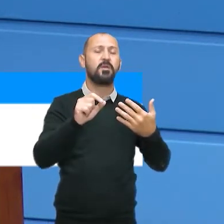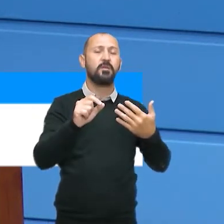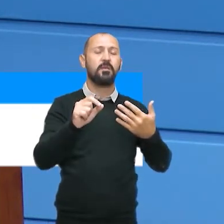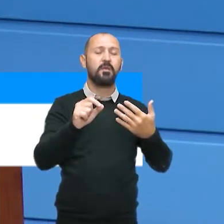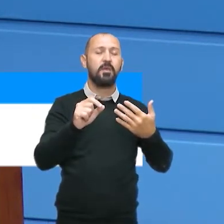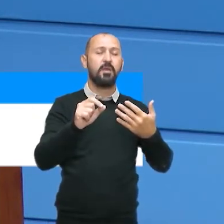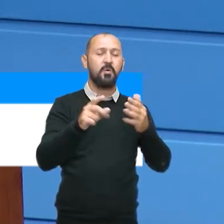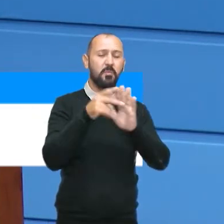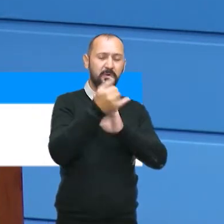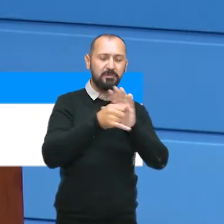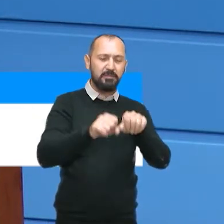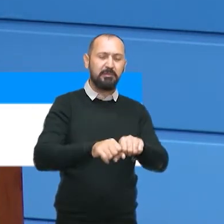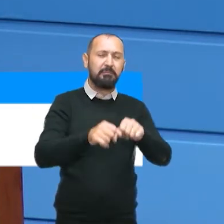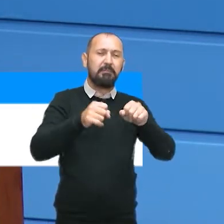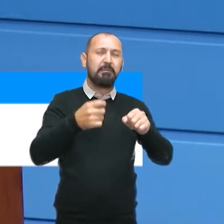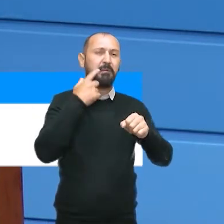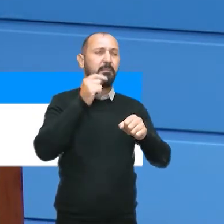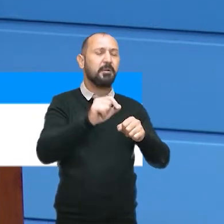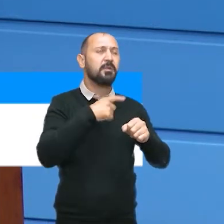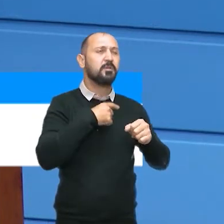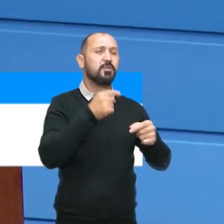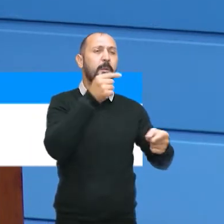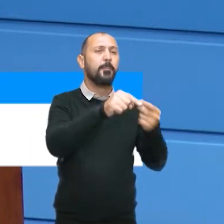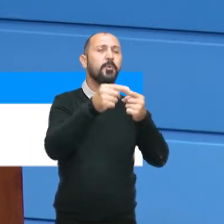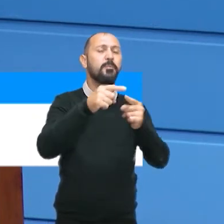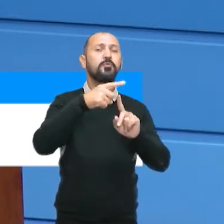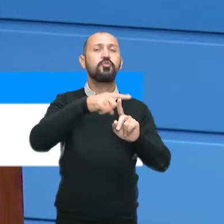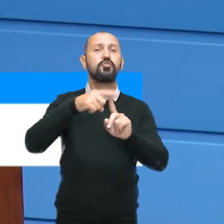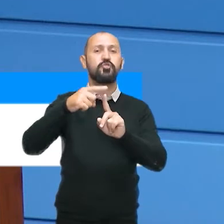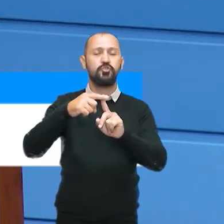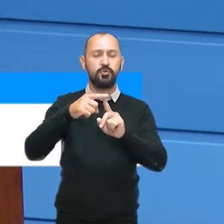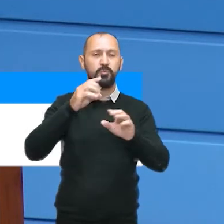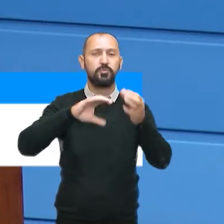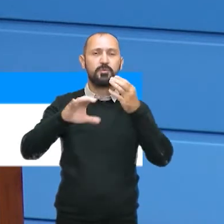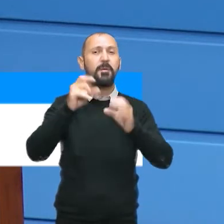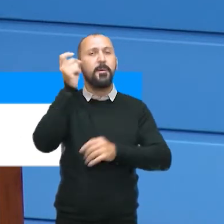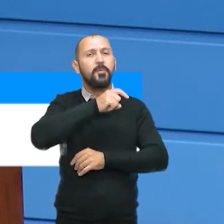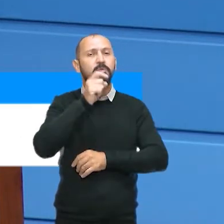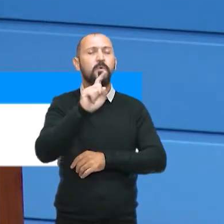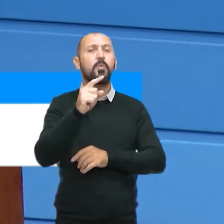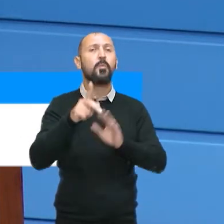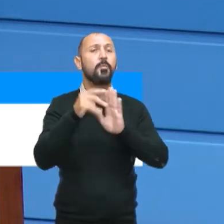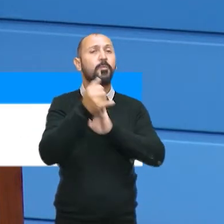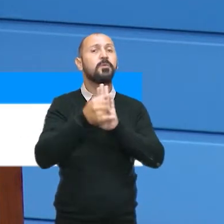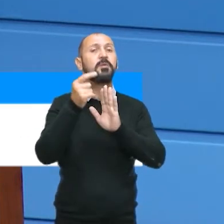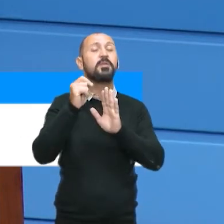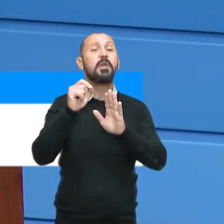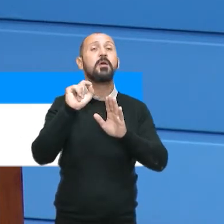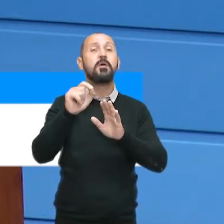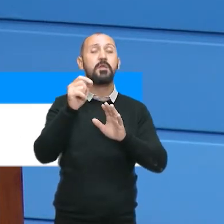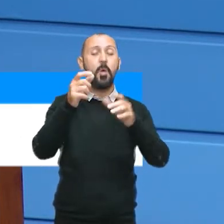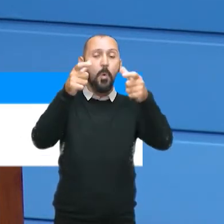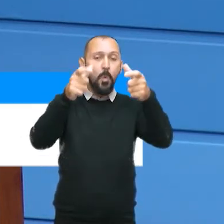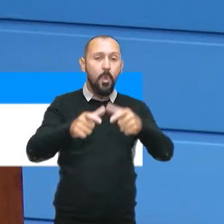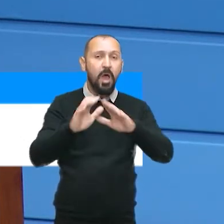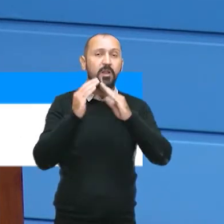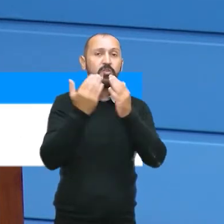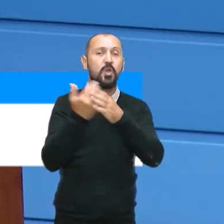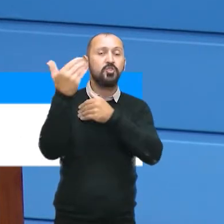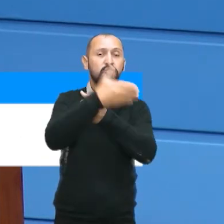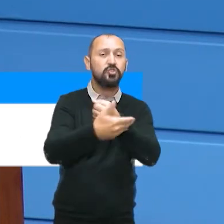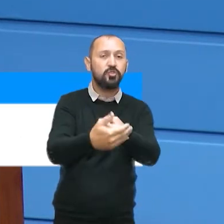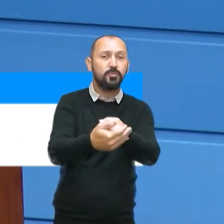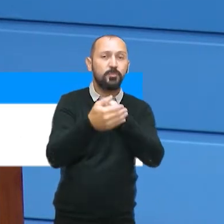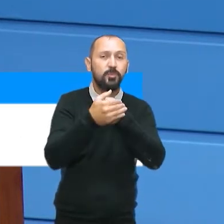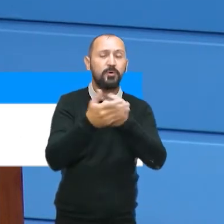estávamos proibindo um estilo musical A ou B, o que é mentira. O projeto visa proteger